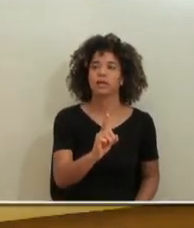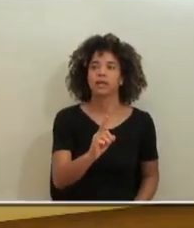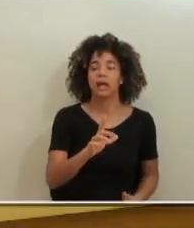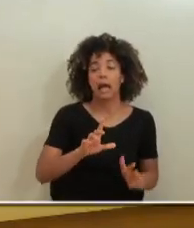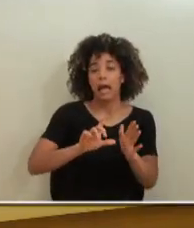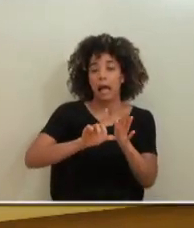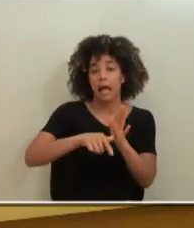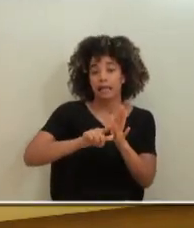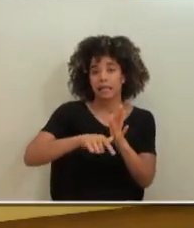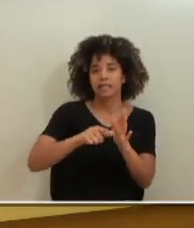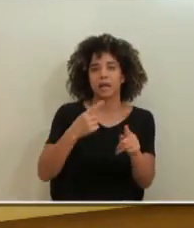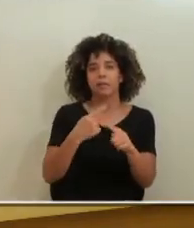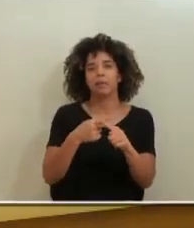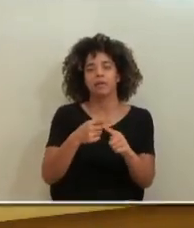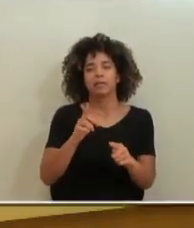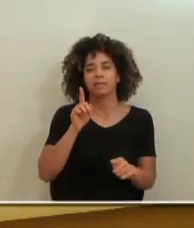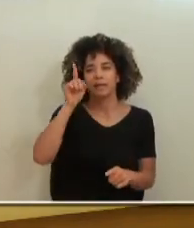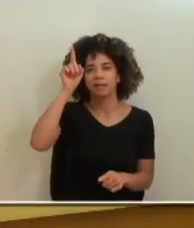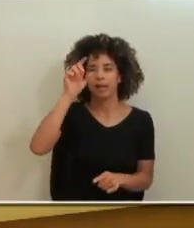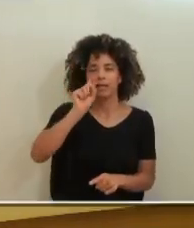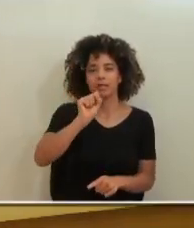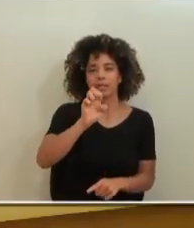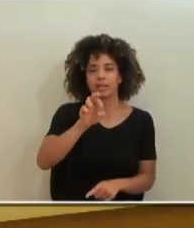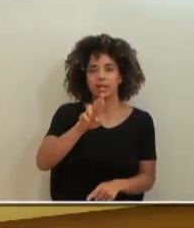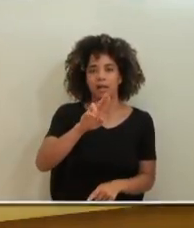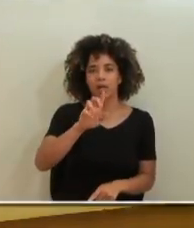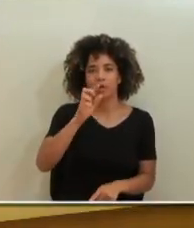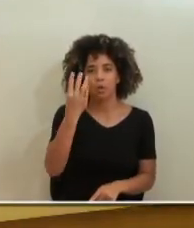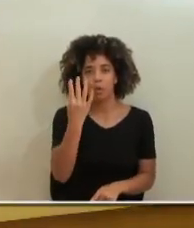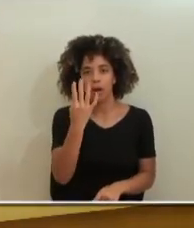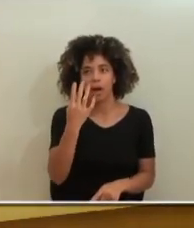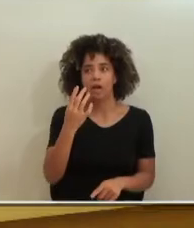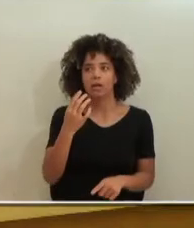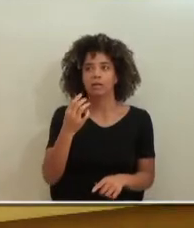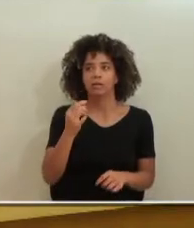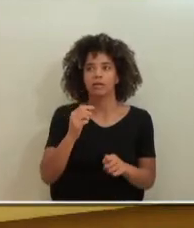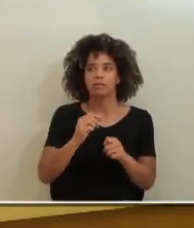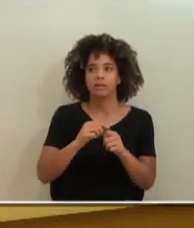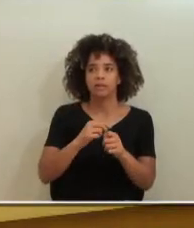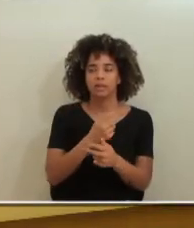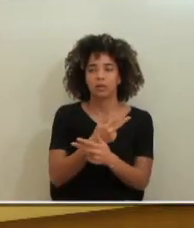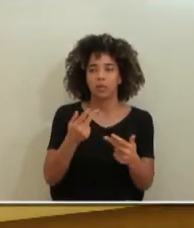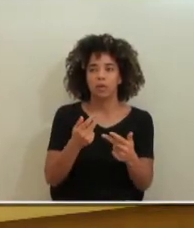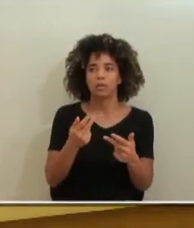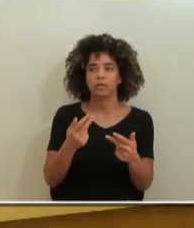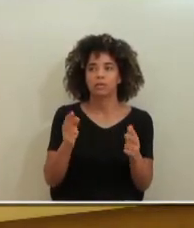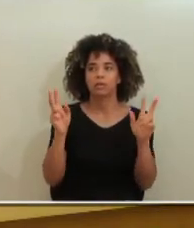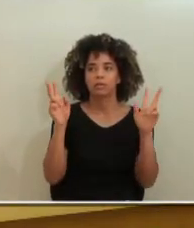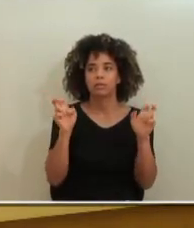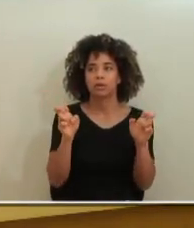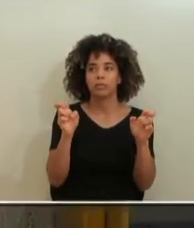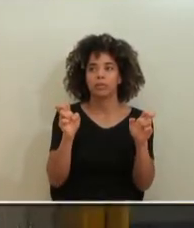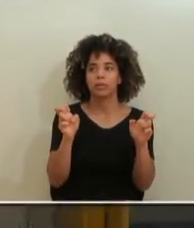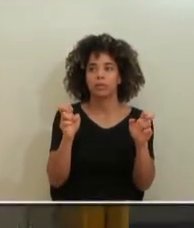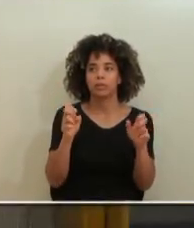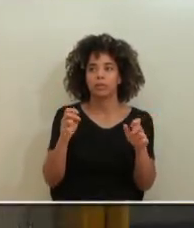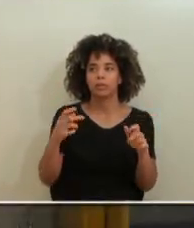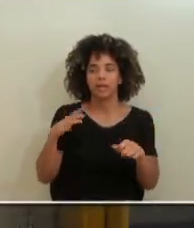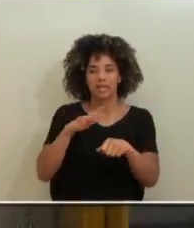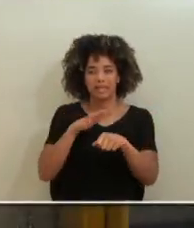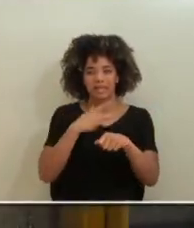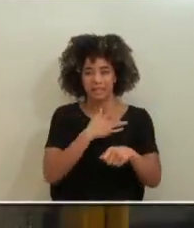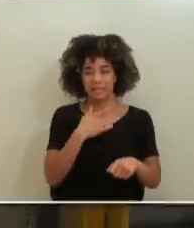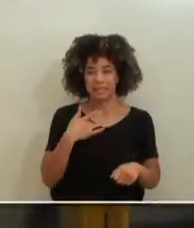4, resolvendo as minhas questões com a minha bolsa de colostomia e tudo mais, mas fiz questão de estar aqui presente nesse